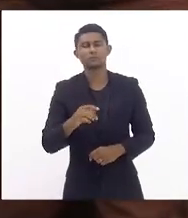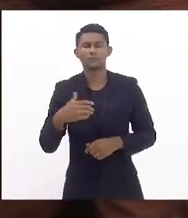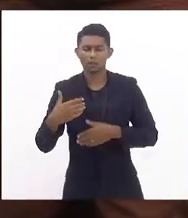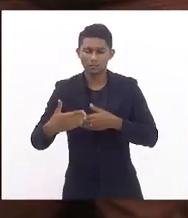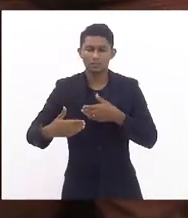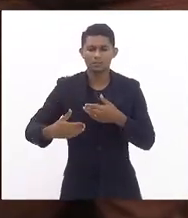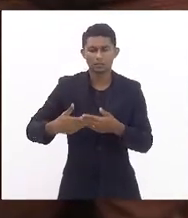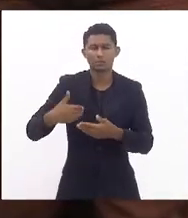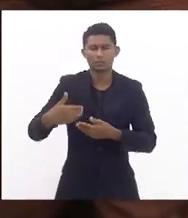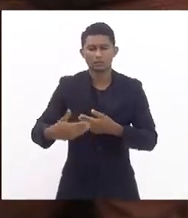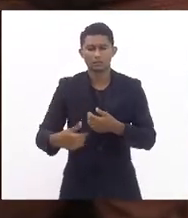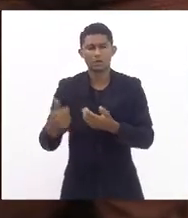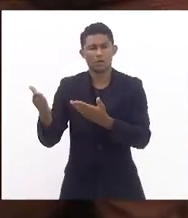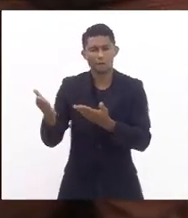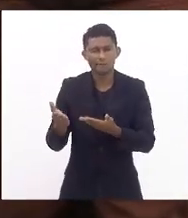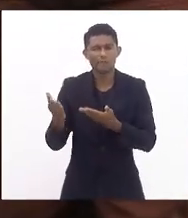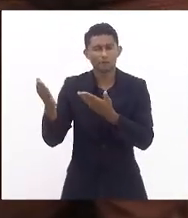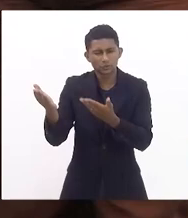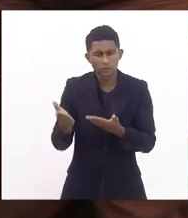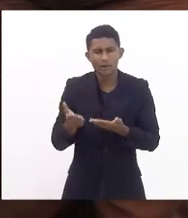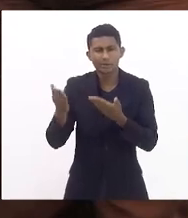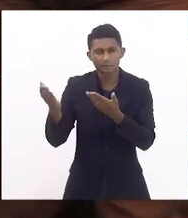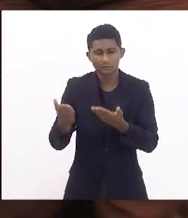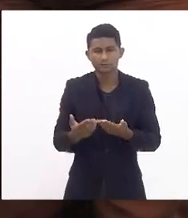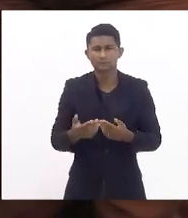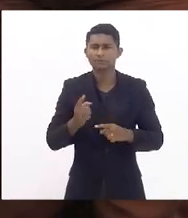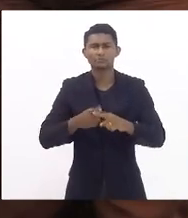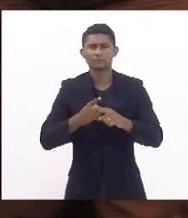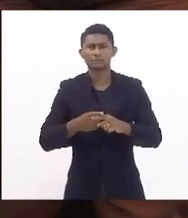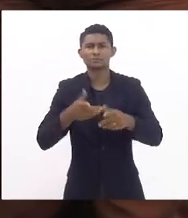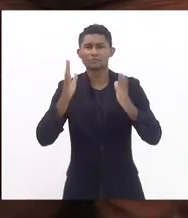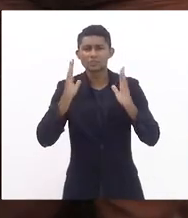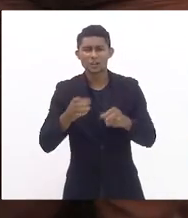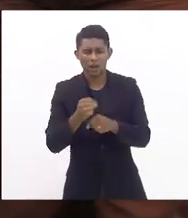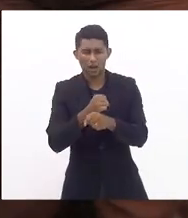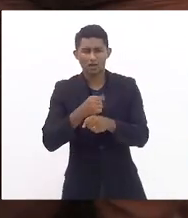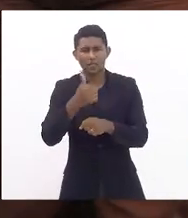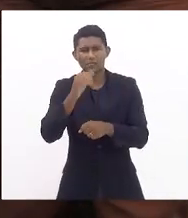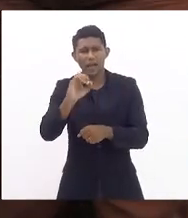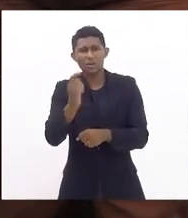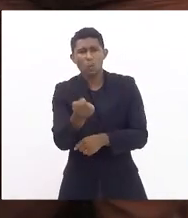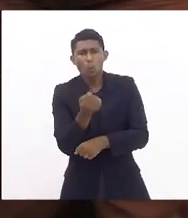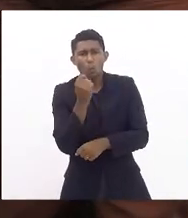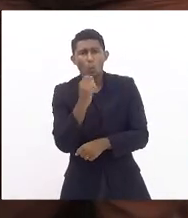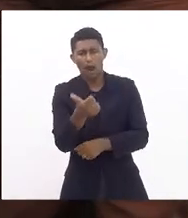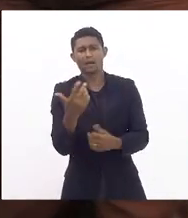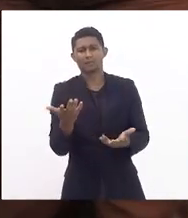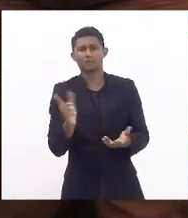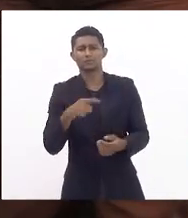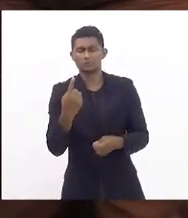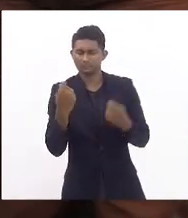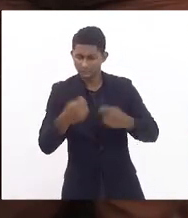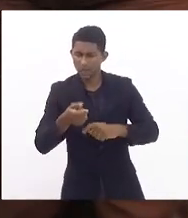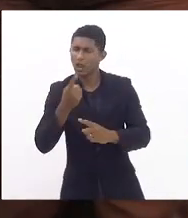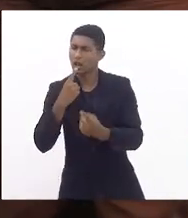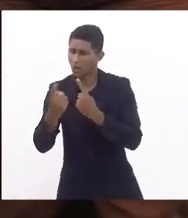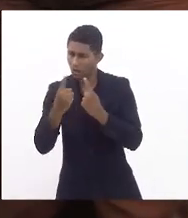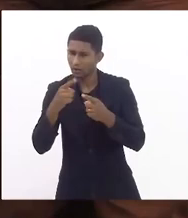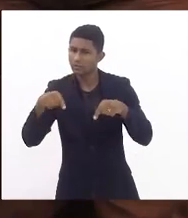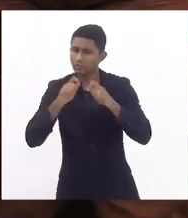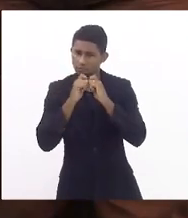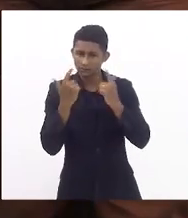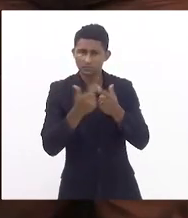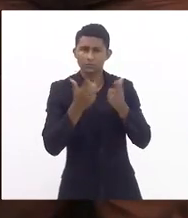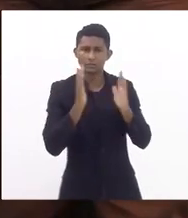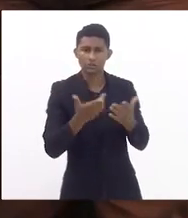começar a convocar os concursados, que não é possível. Daqui a pouco vai completar 10 anos. Então, é iniciar um diálogo. A gente tem dialogado na Assembleia